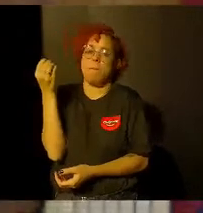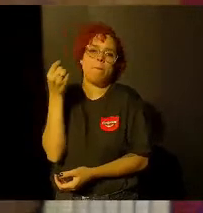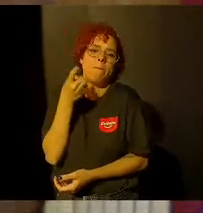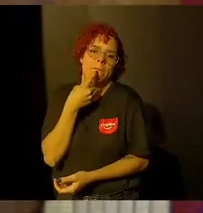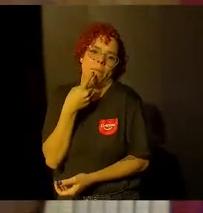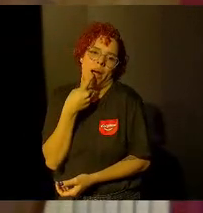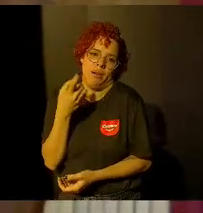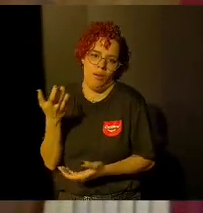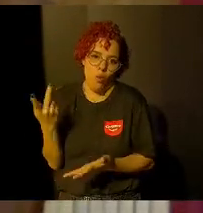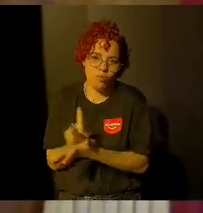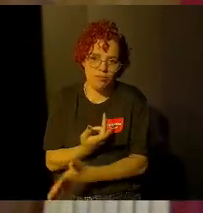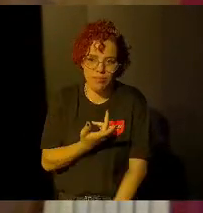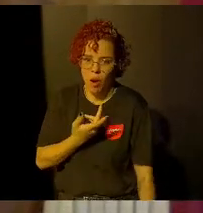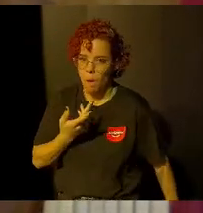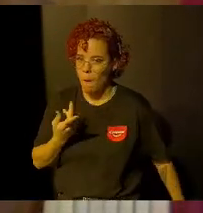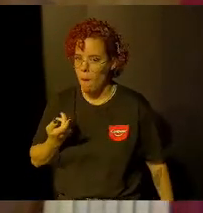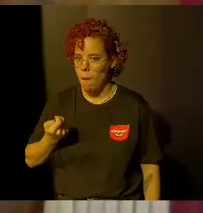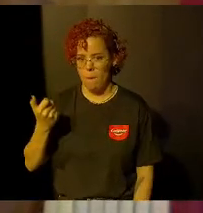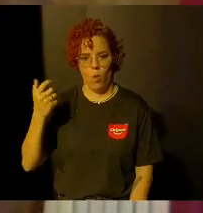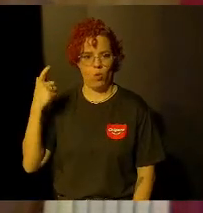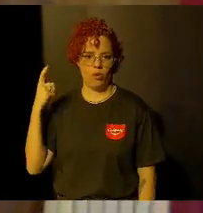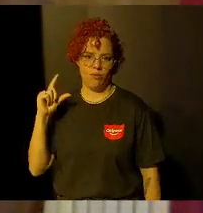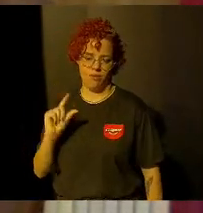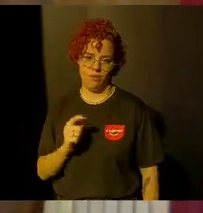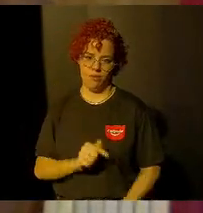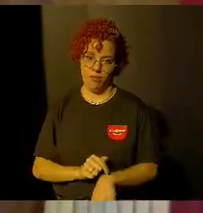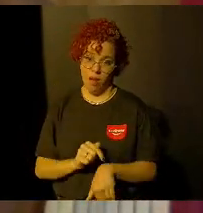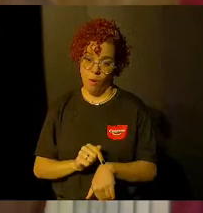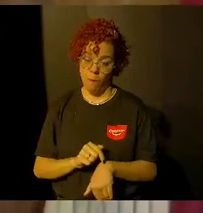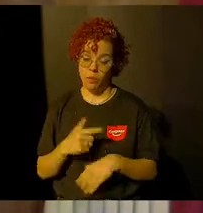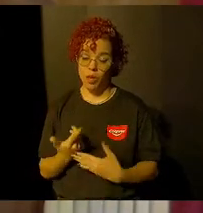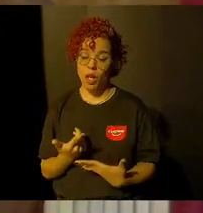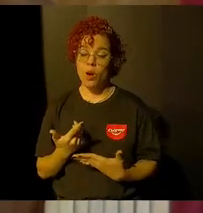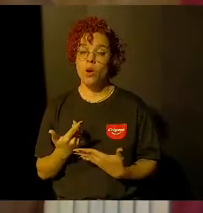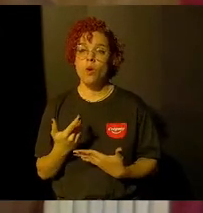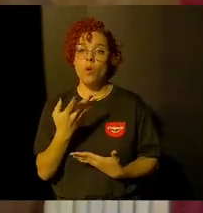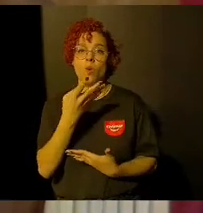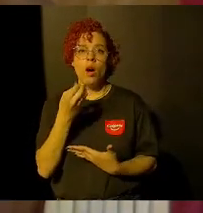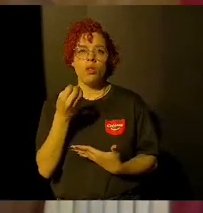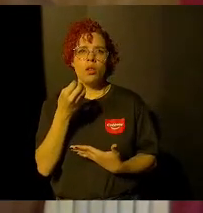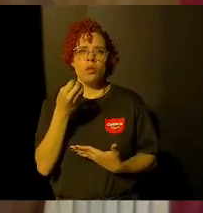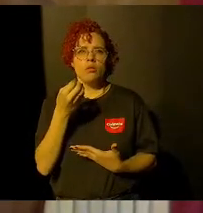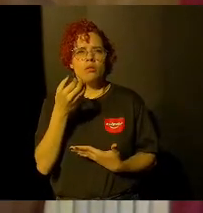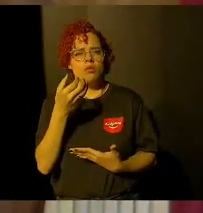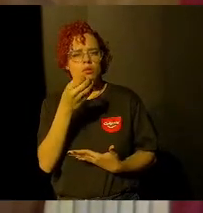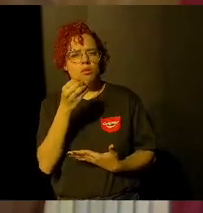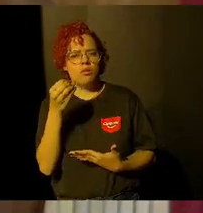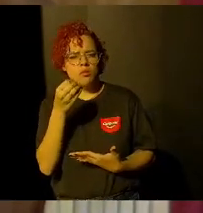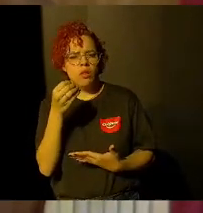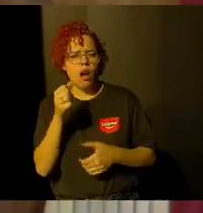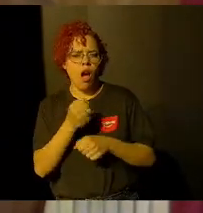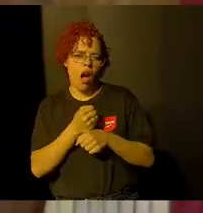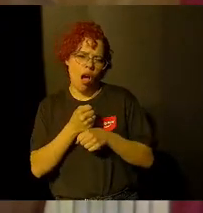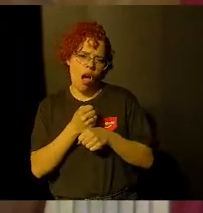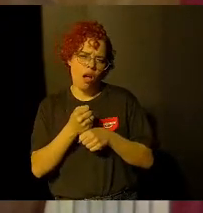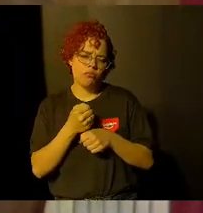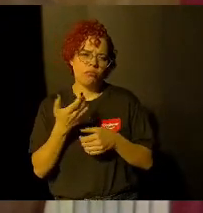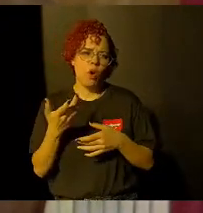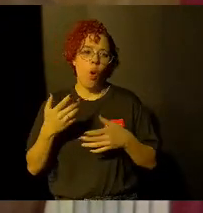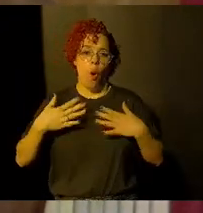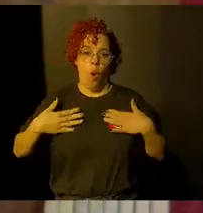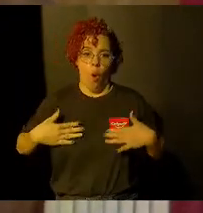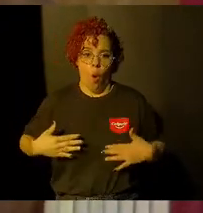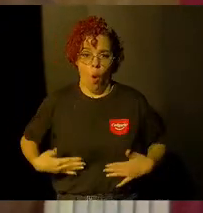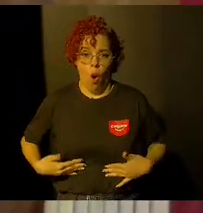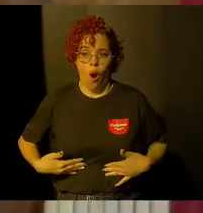e nesses 400 anos quando os corpos negros eram objetos vendidos esse lugar de